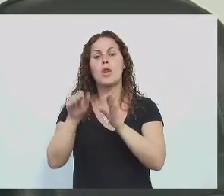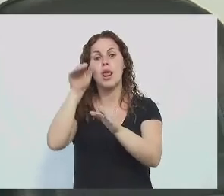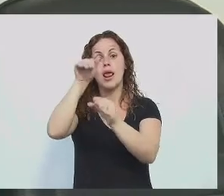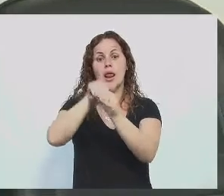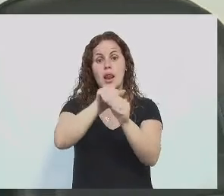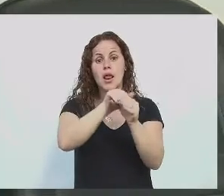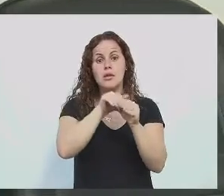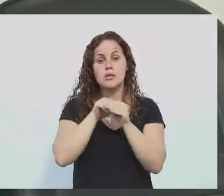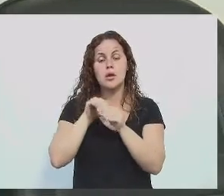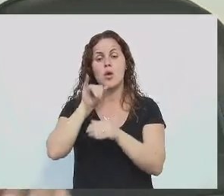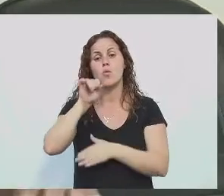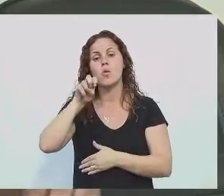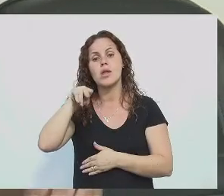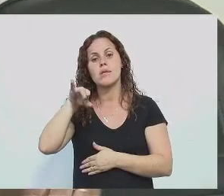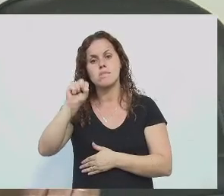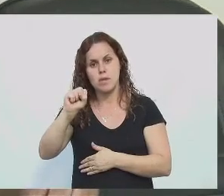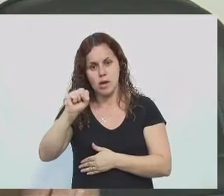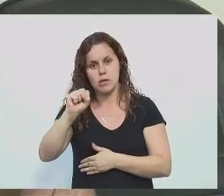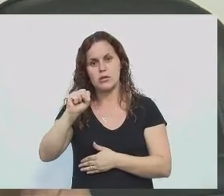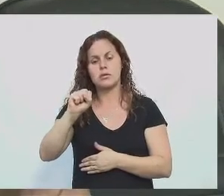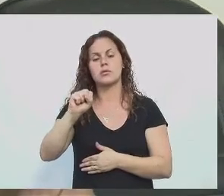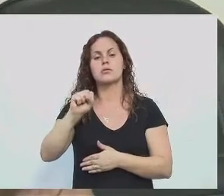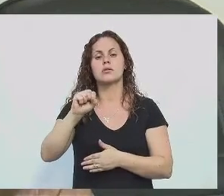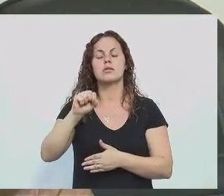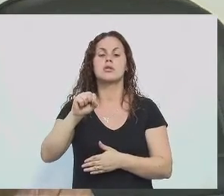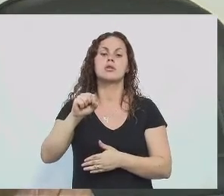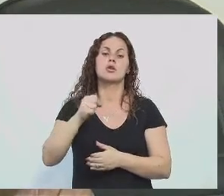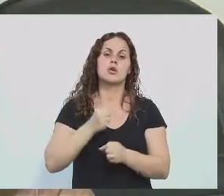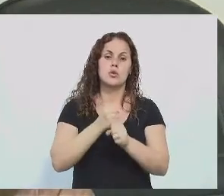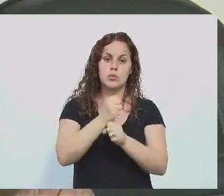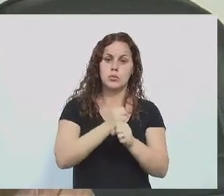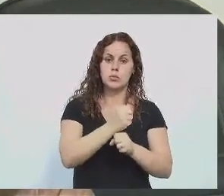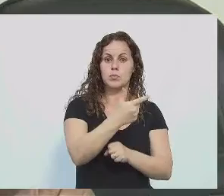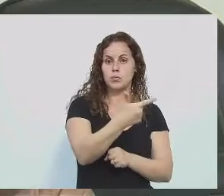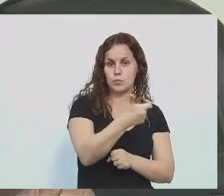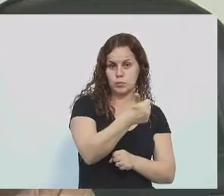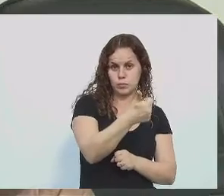do IMAS para o biênio